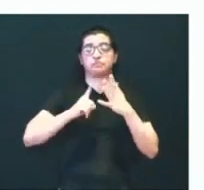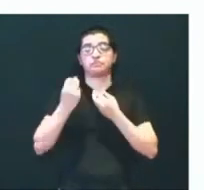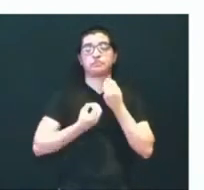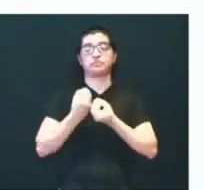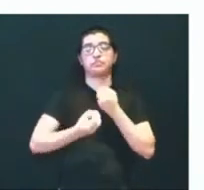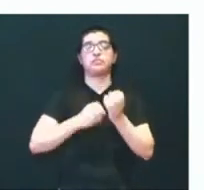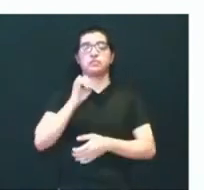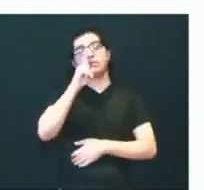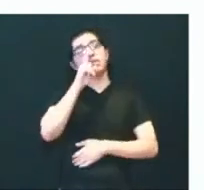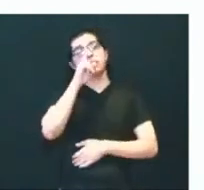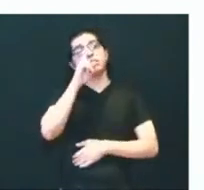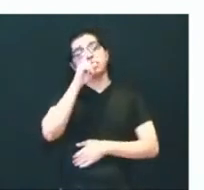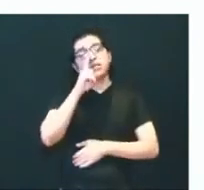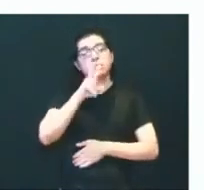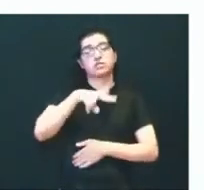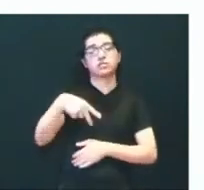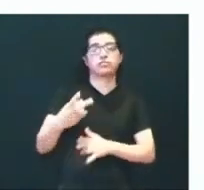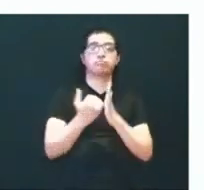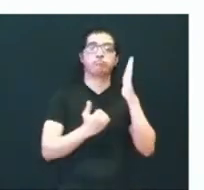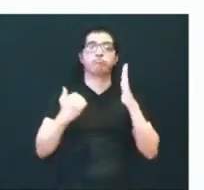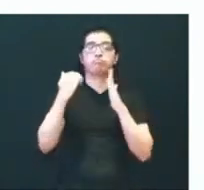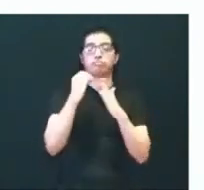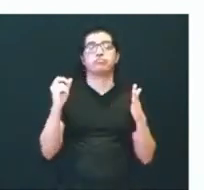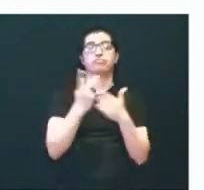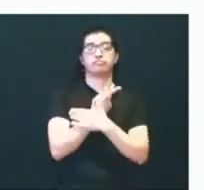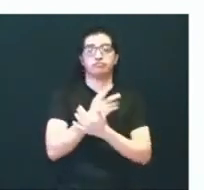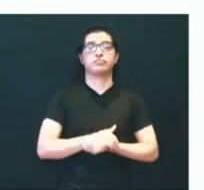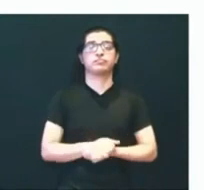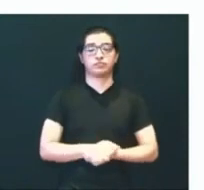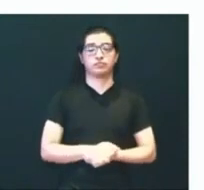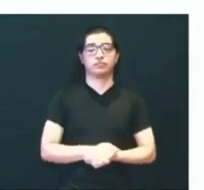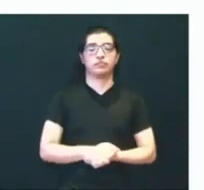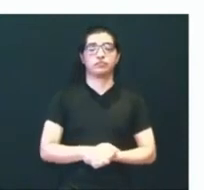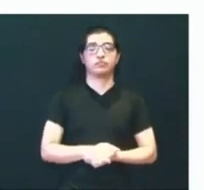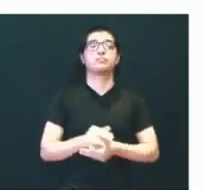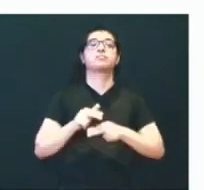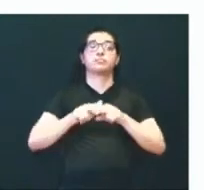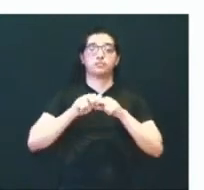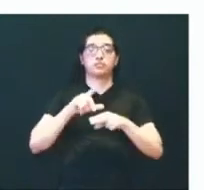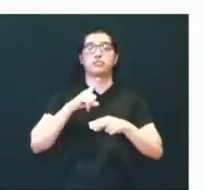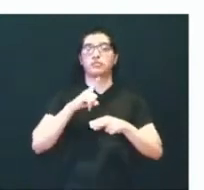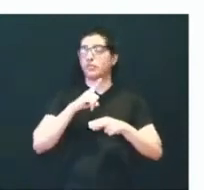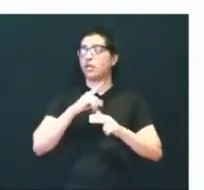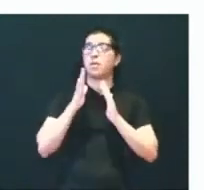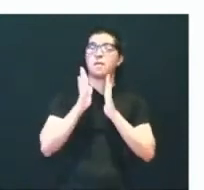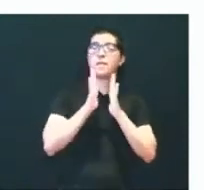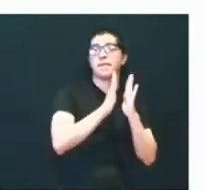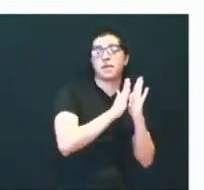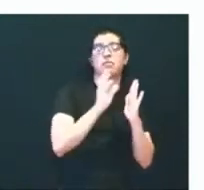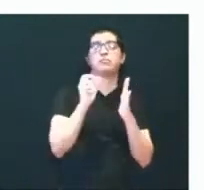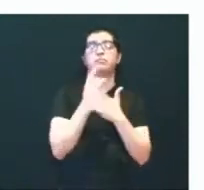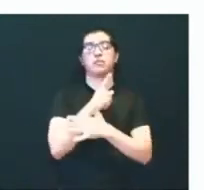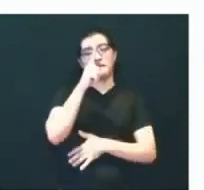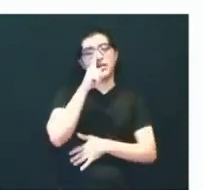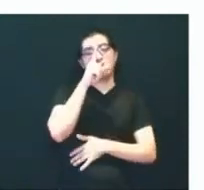que o risco do transplante aumente, o risco de toxicidade. Então, existe uma escala de risco